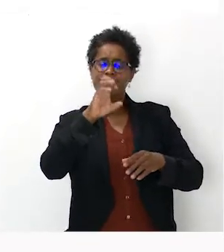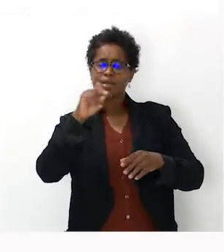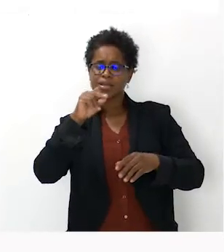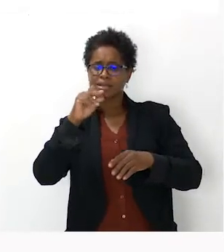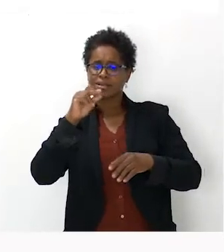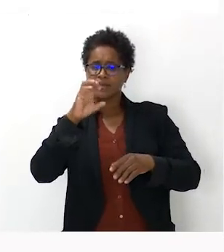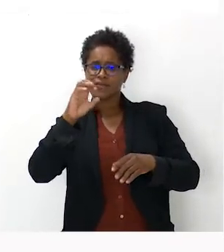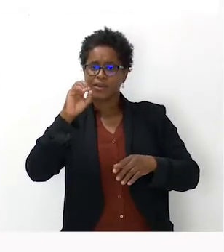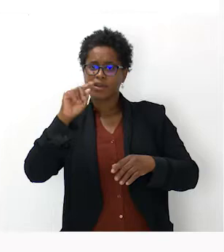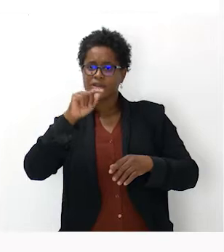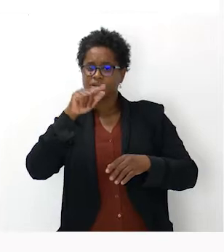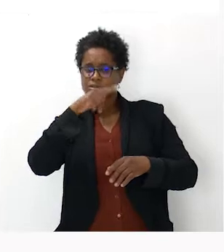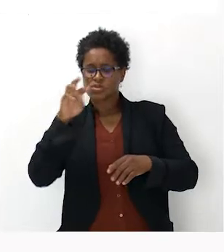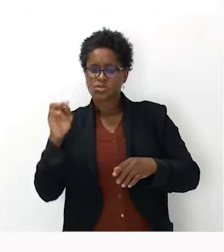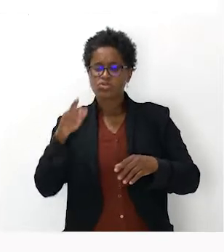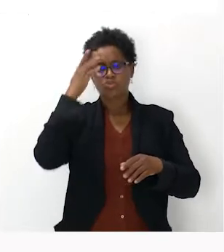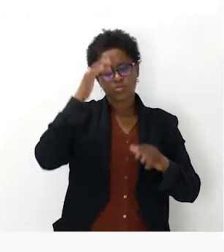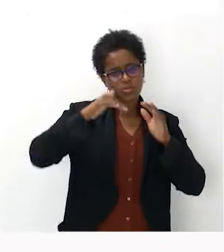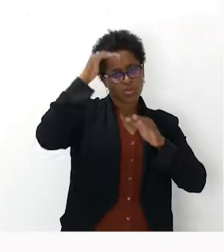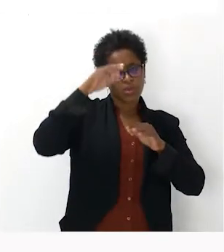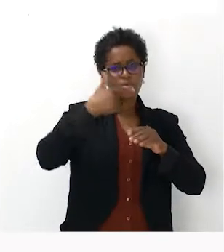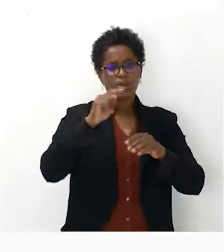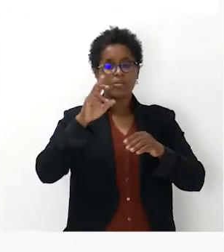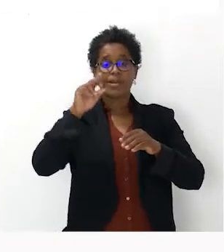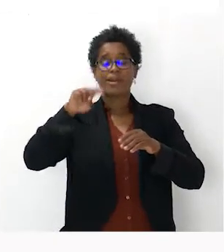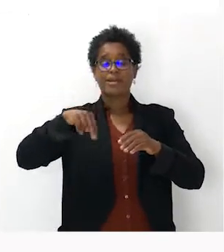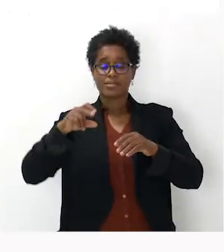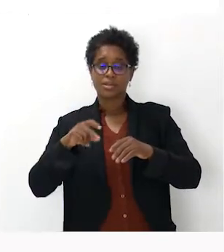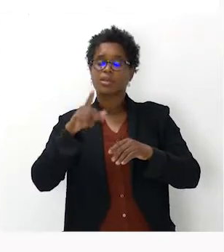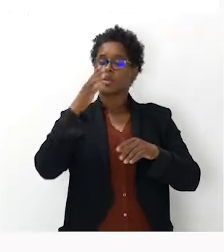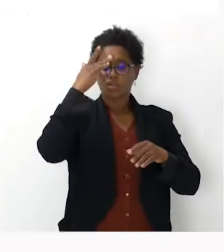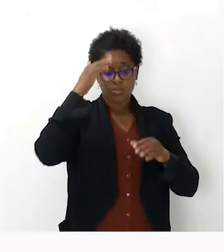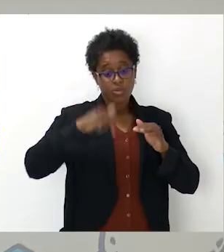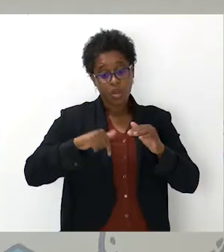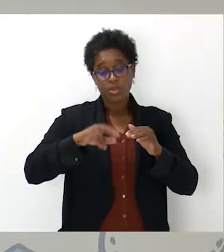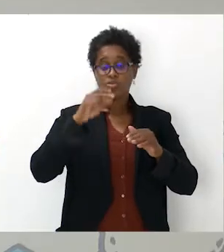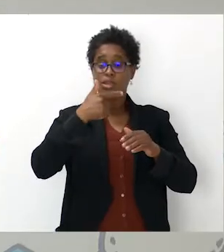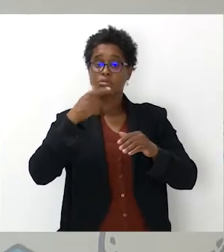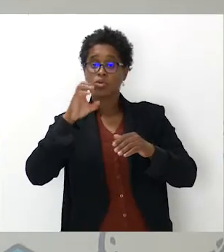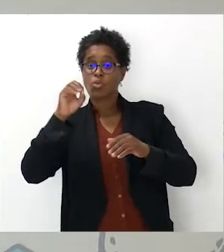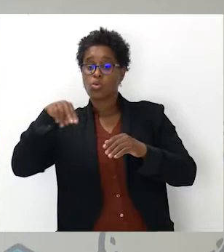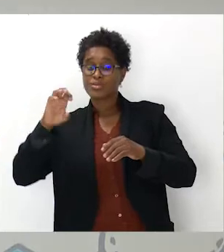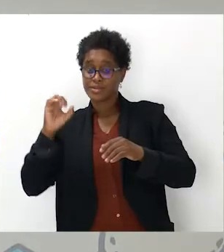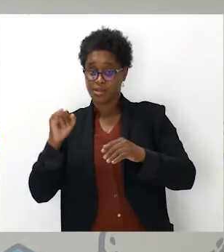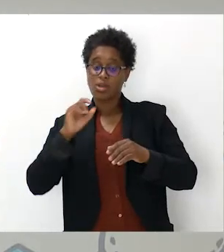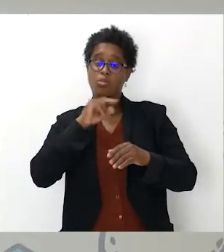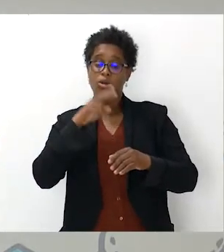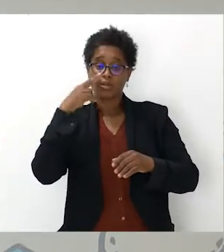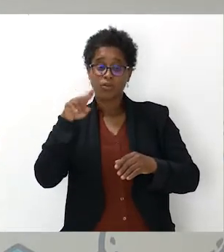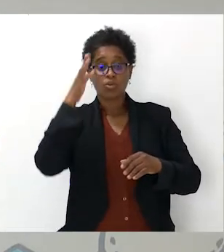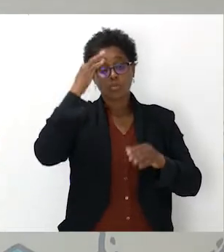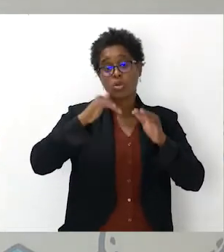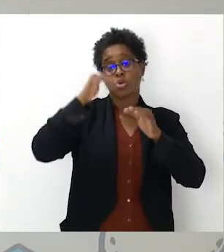o termo antecedente e o denominador o termo consequente. Como vocês podem ver, o